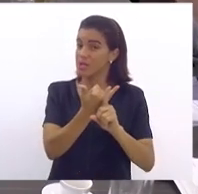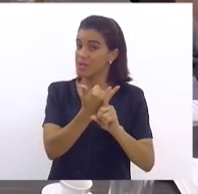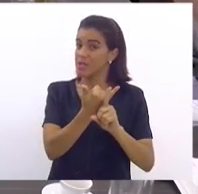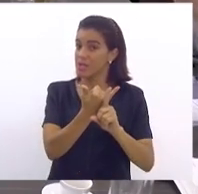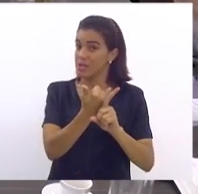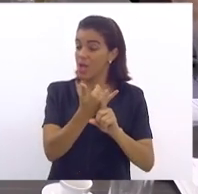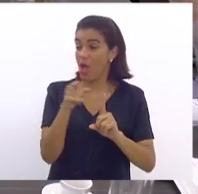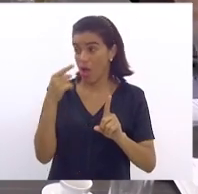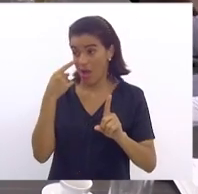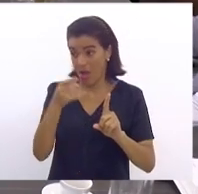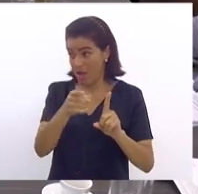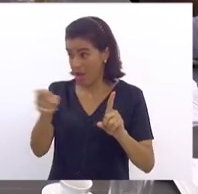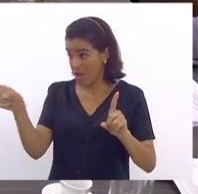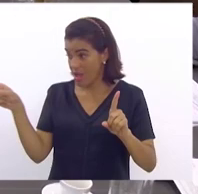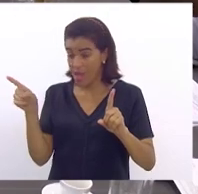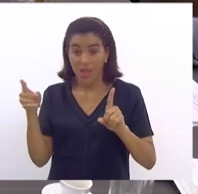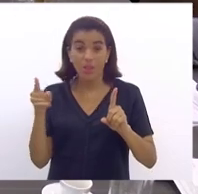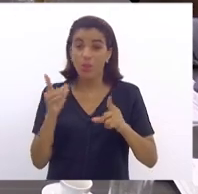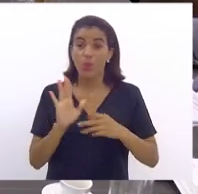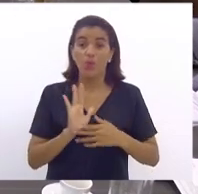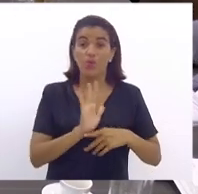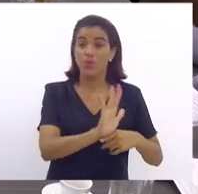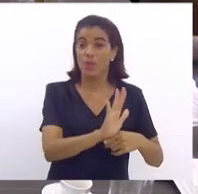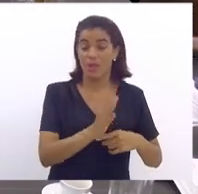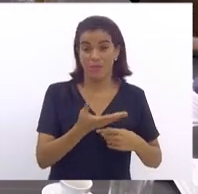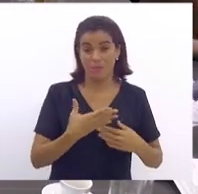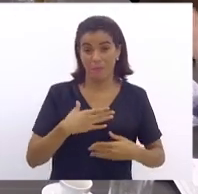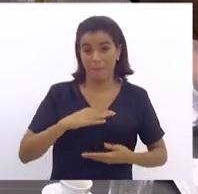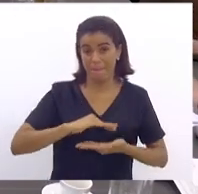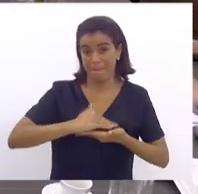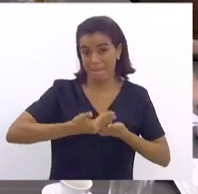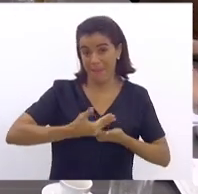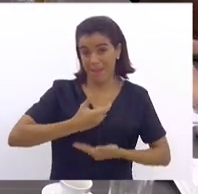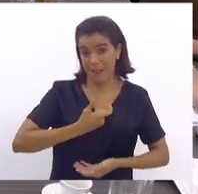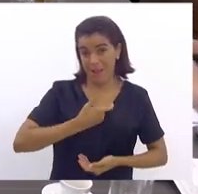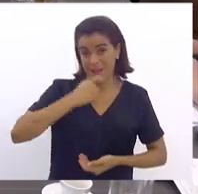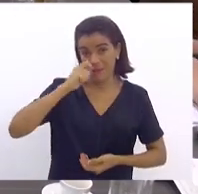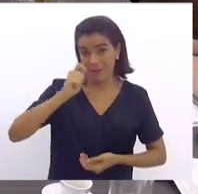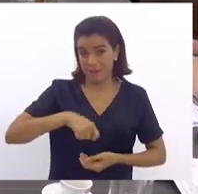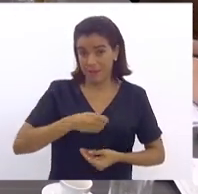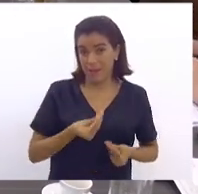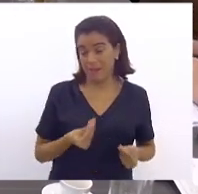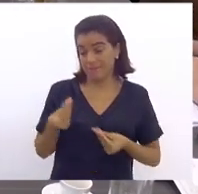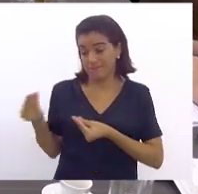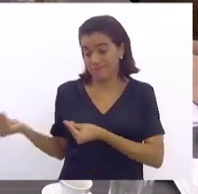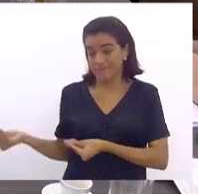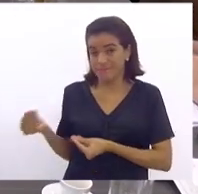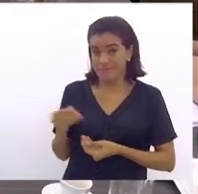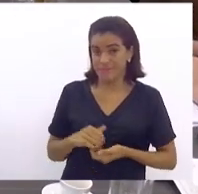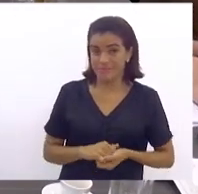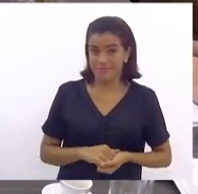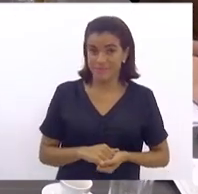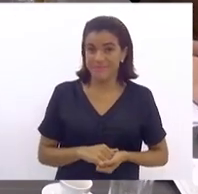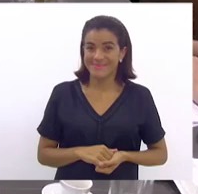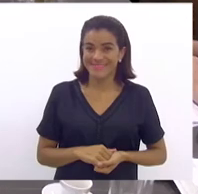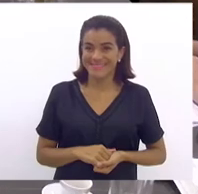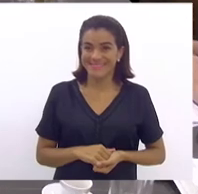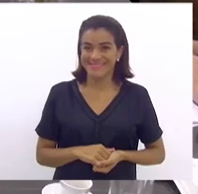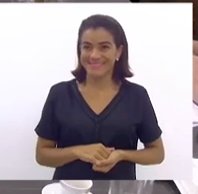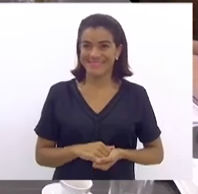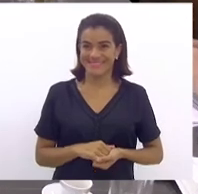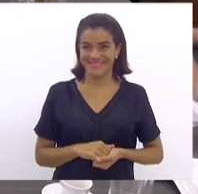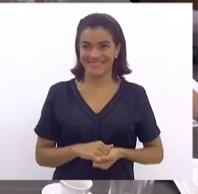fazer o seguinte, quem não apresentou medalha nenhuma, repassa para o coleguinha. Boa, passa. Não cumpriu a cota, passa para o coleguinha.